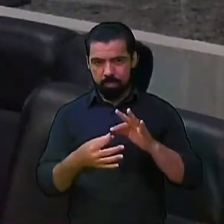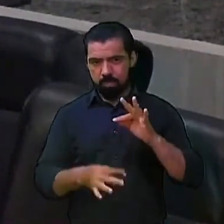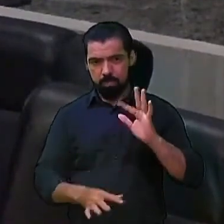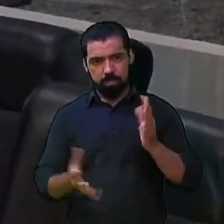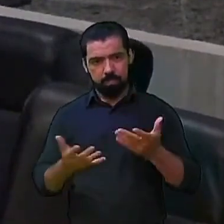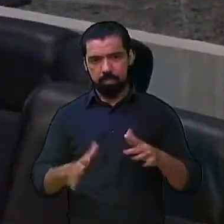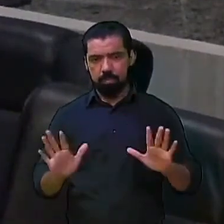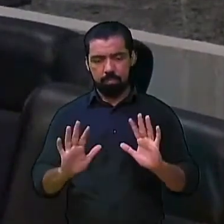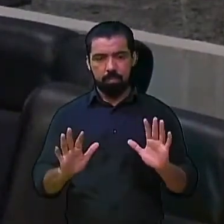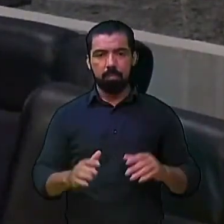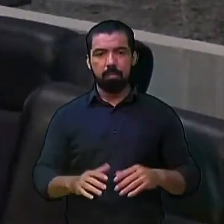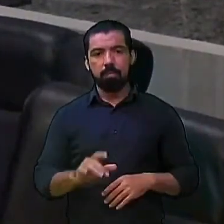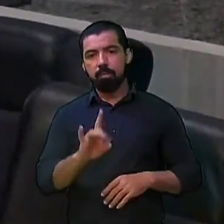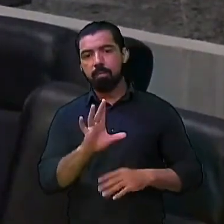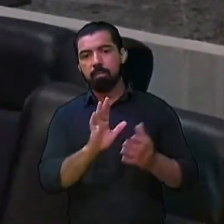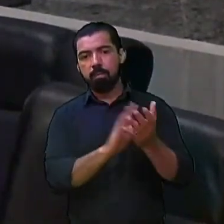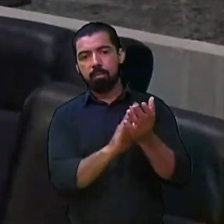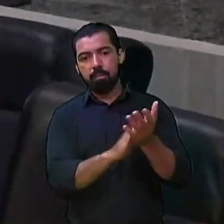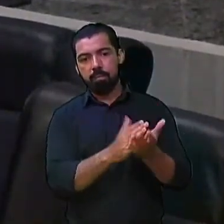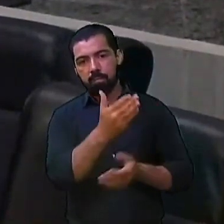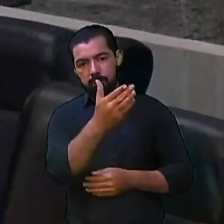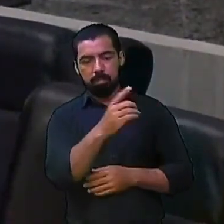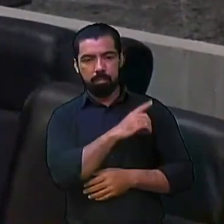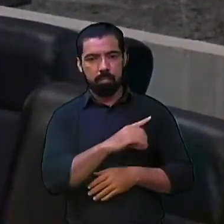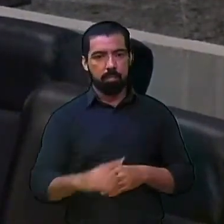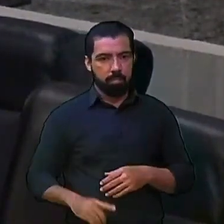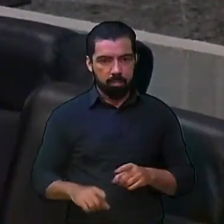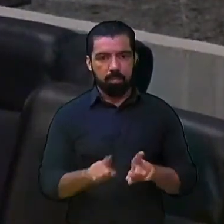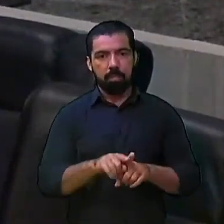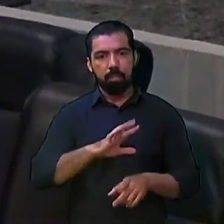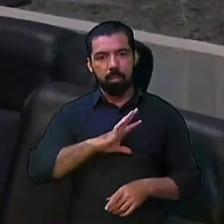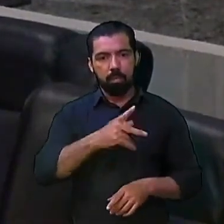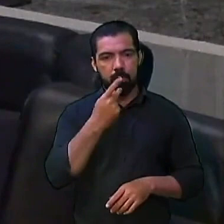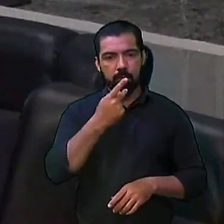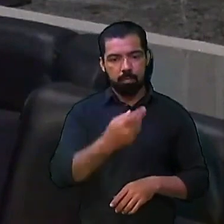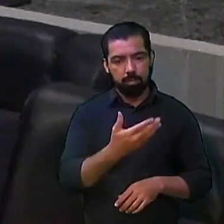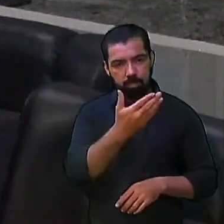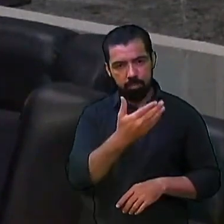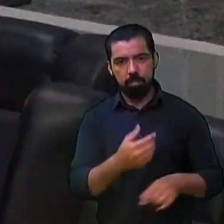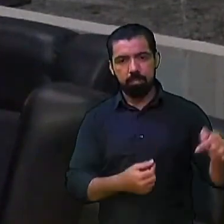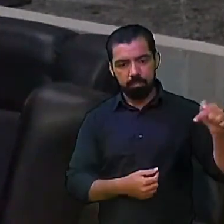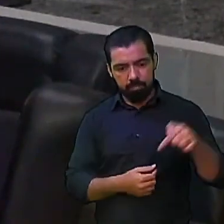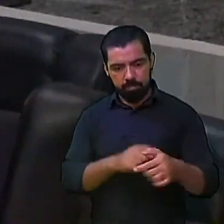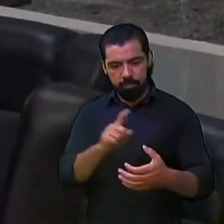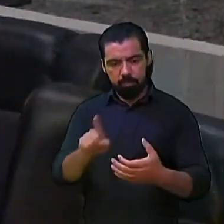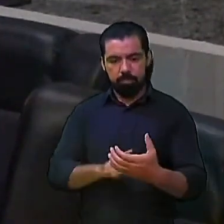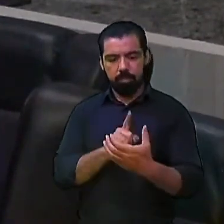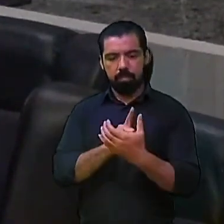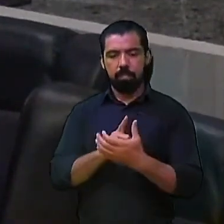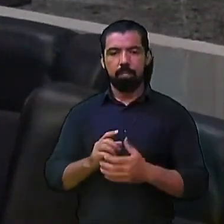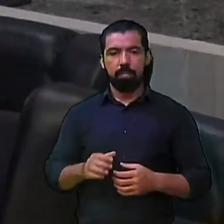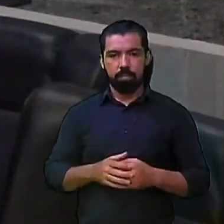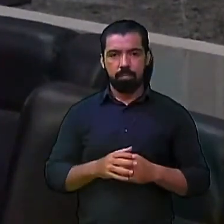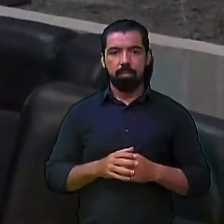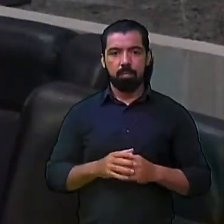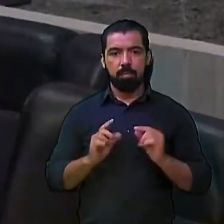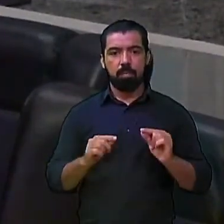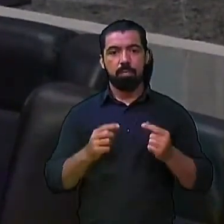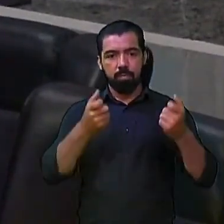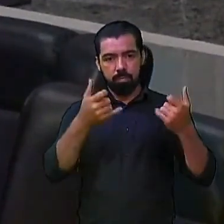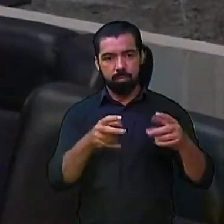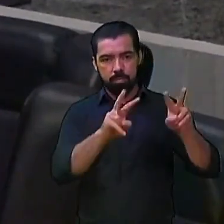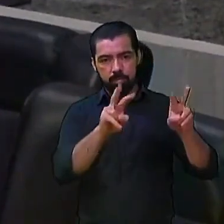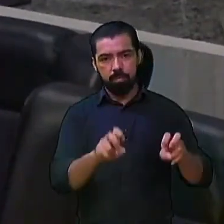deputado Queiroz, quero parabenizar a Vossa Excelência também pela coragem de vir à tribuna desta casa e levantar